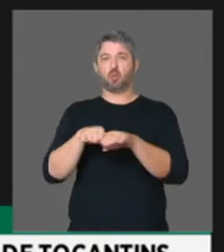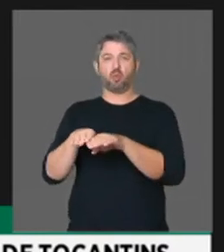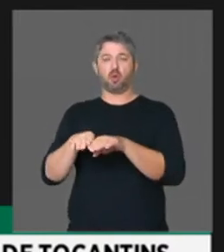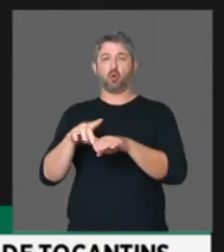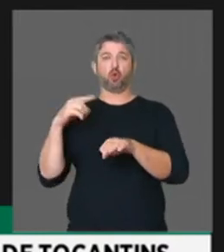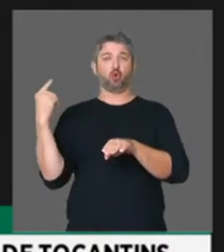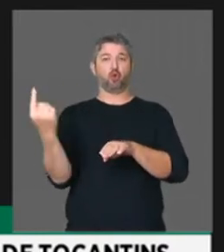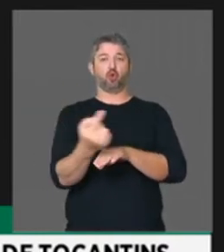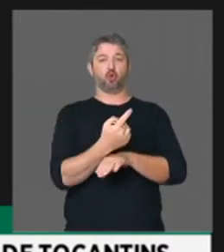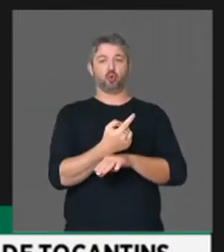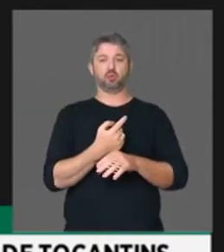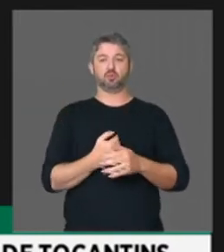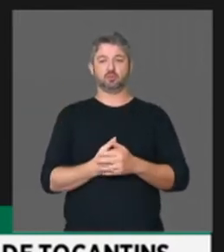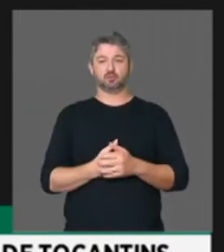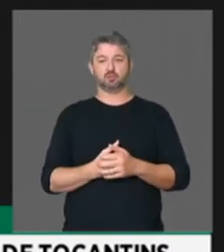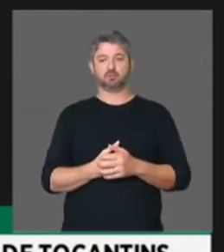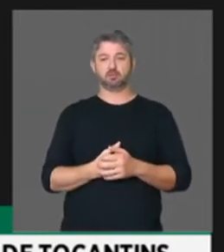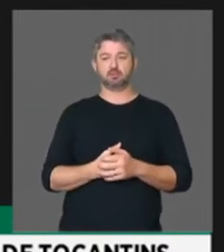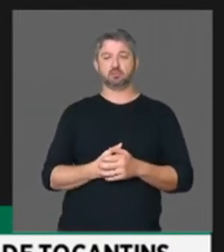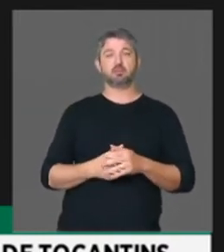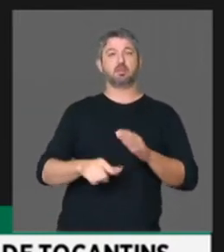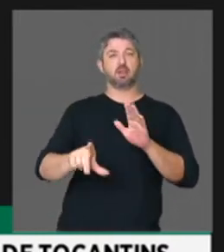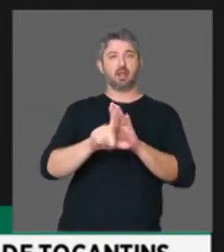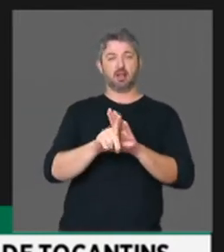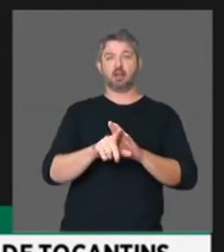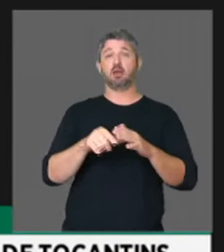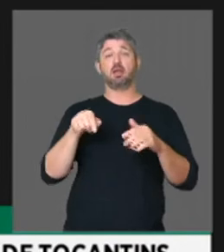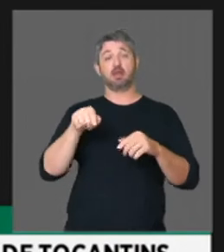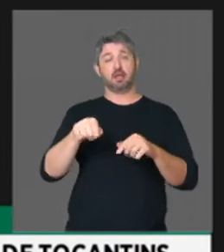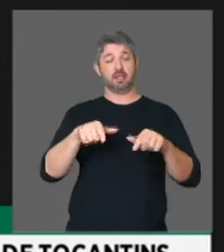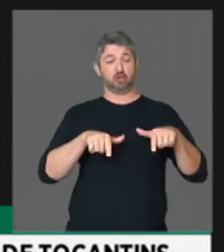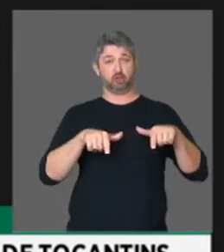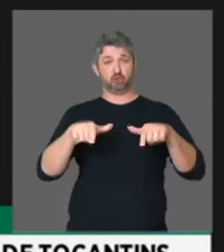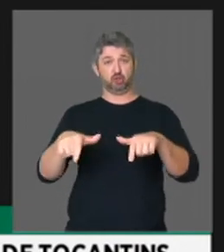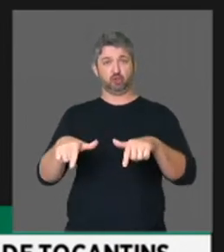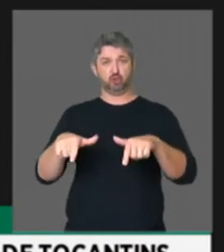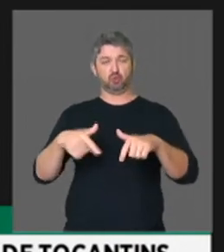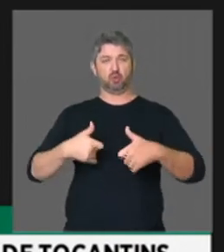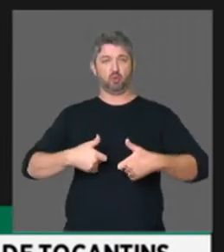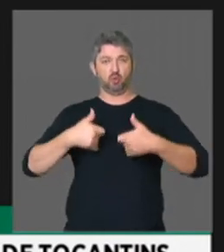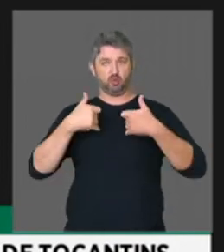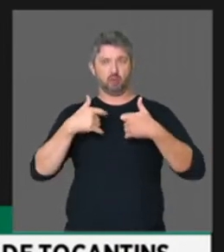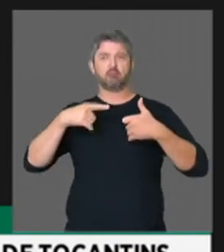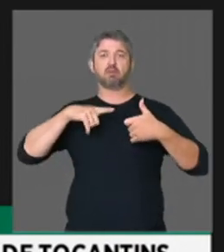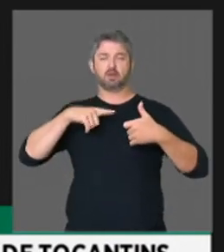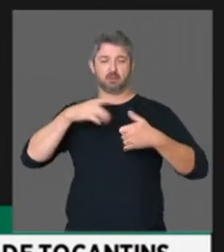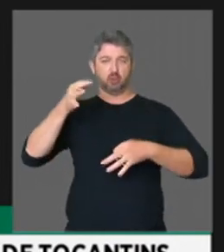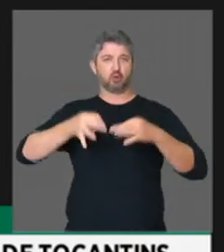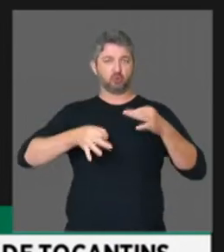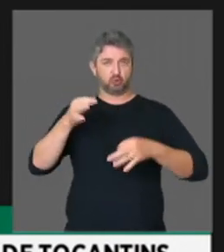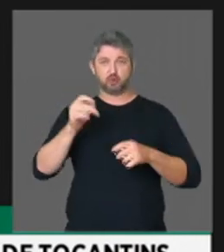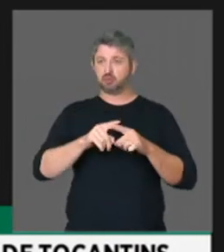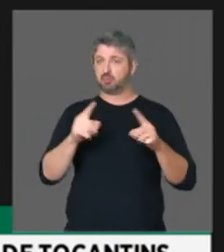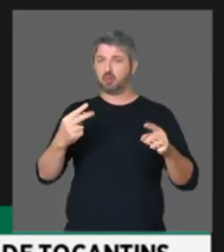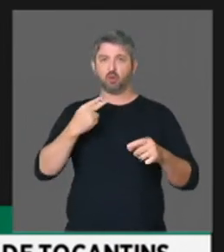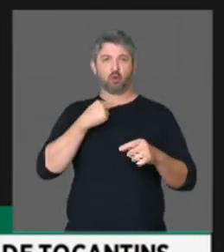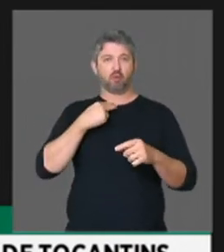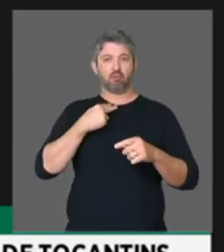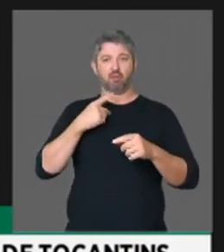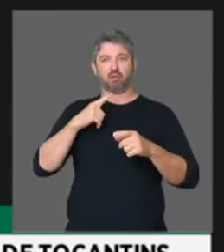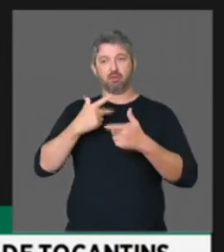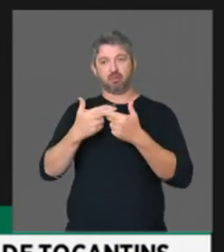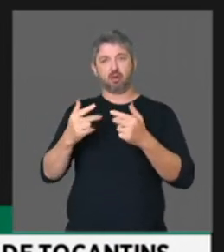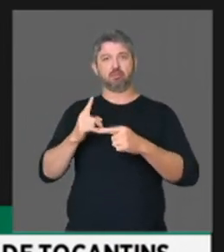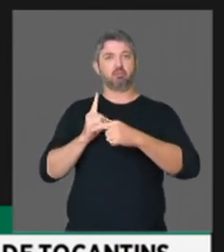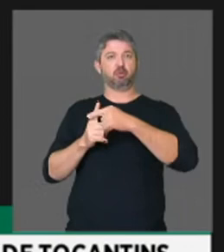devem ser iguais perante a lei. E esse título e essa honraria, apesar de justa, não deve ter um benefício